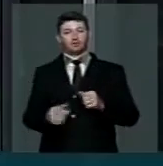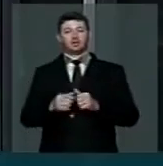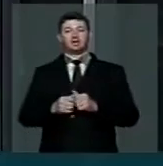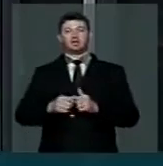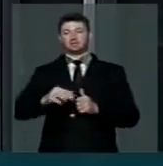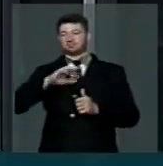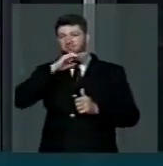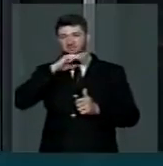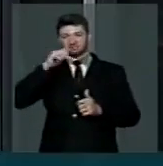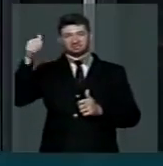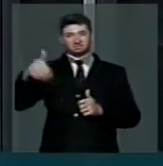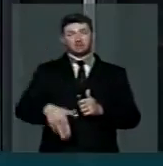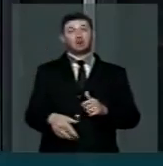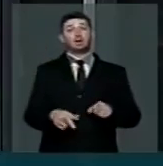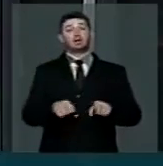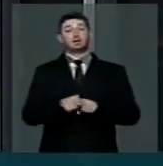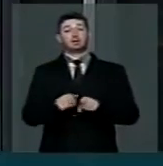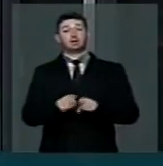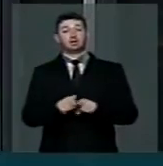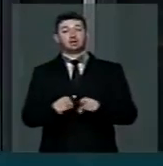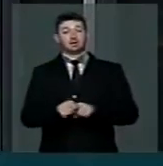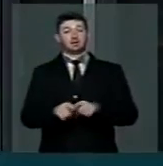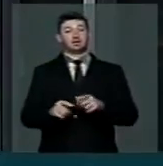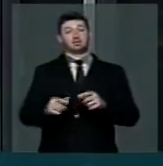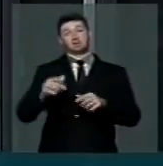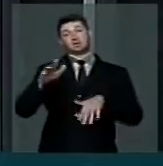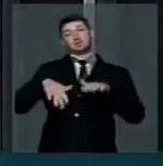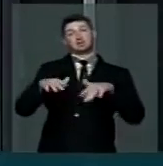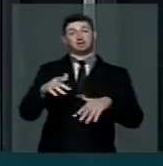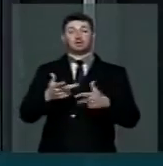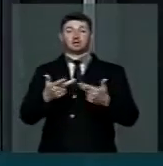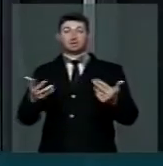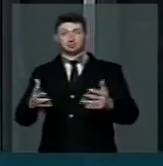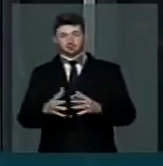déspotas, nem para os seus sicários e sequazes. Muito obrigado, senhor presidente.